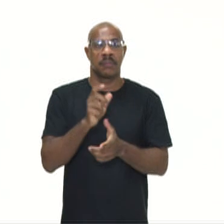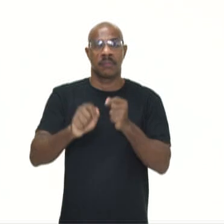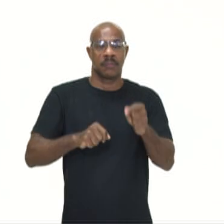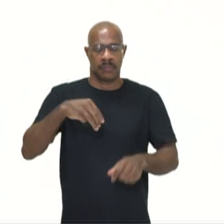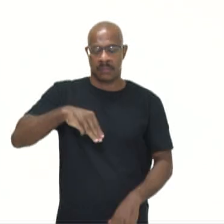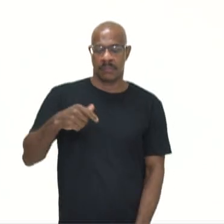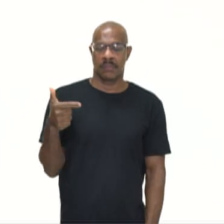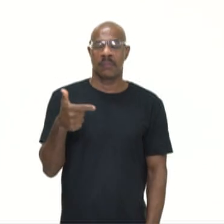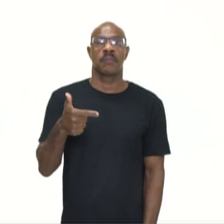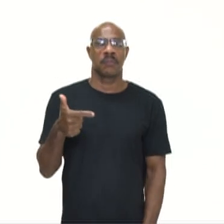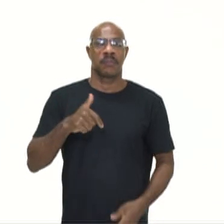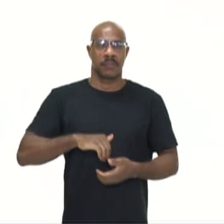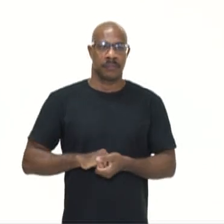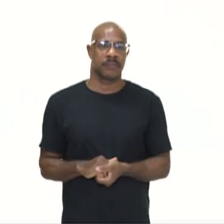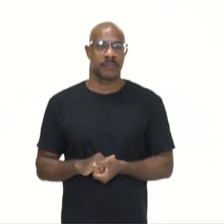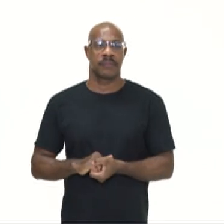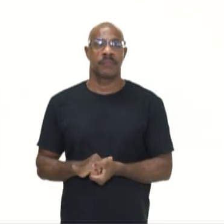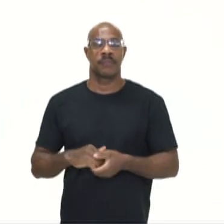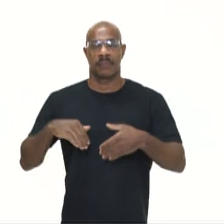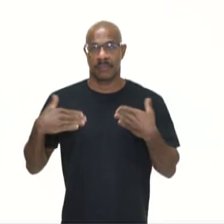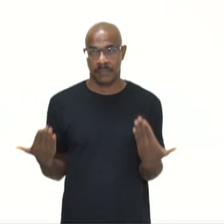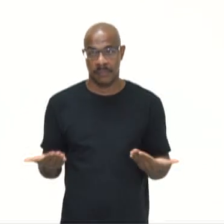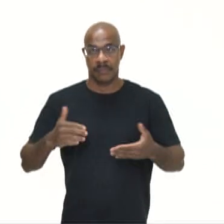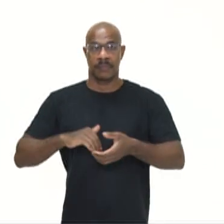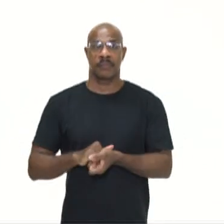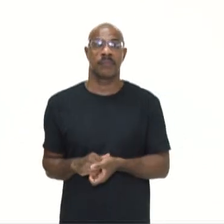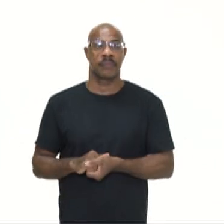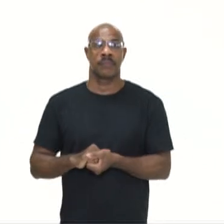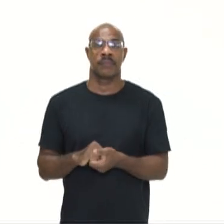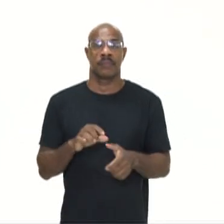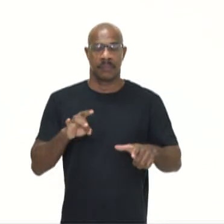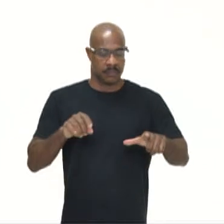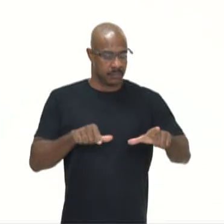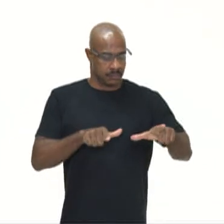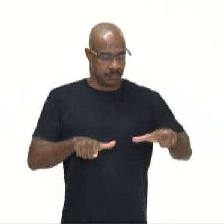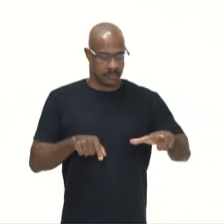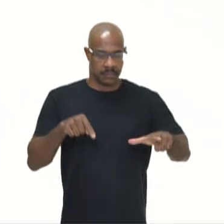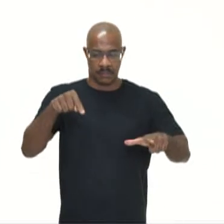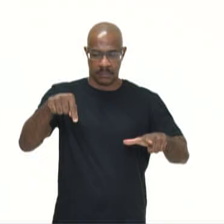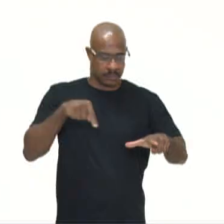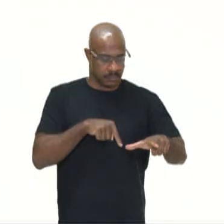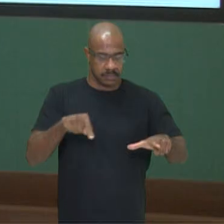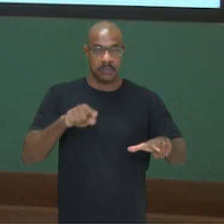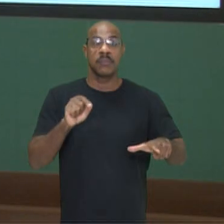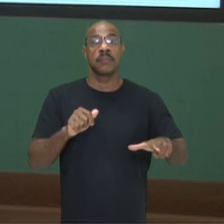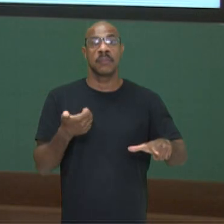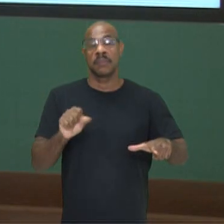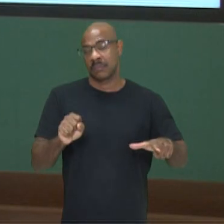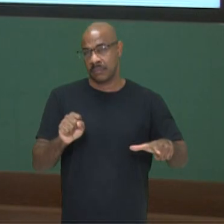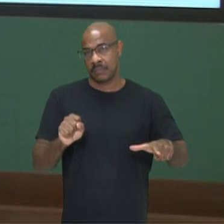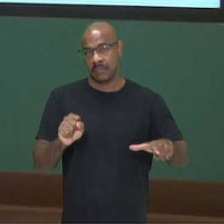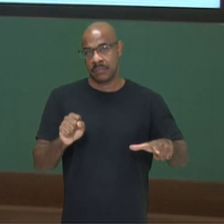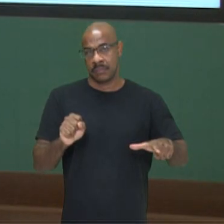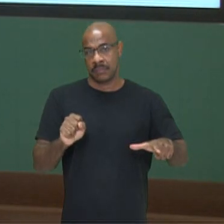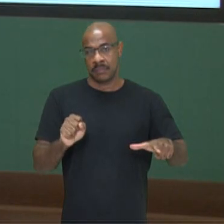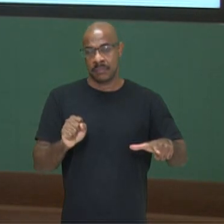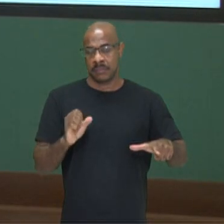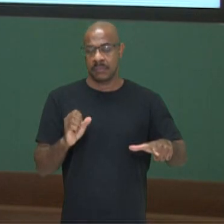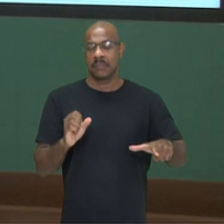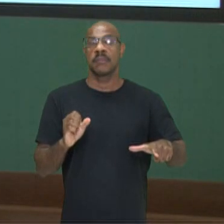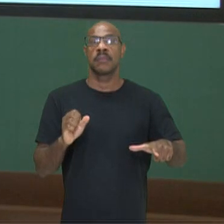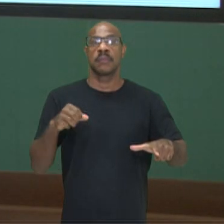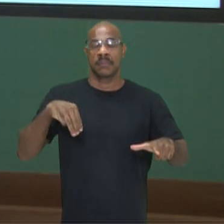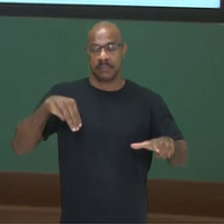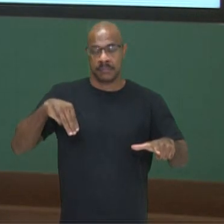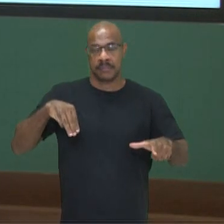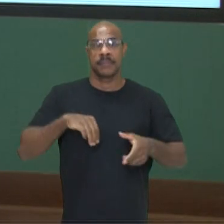quadrados, ok? Bom, portanto, cada lado do terreno vale 18 metros, tudo